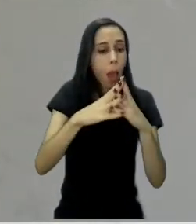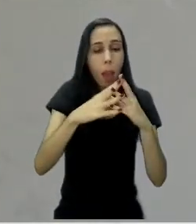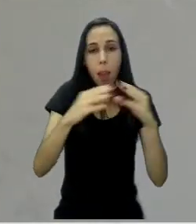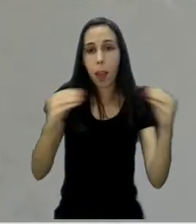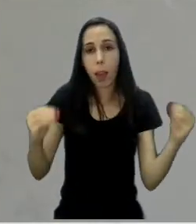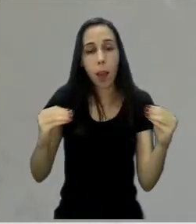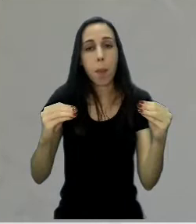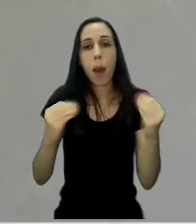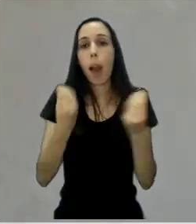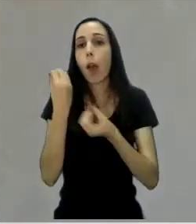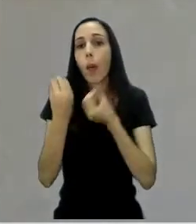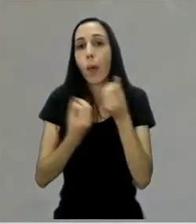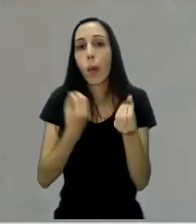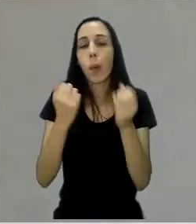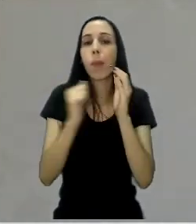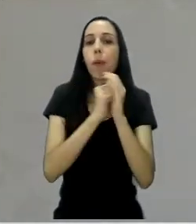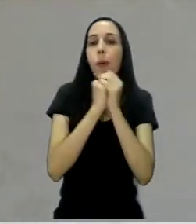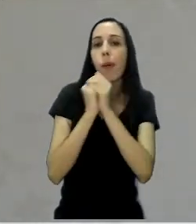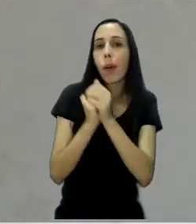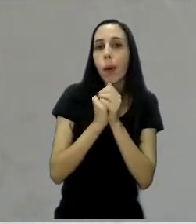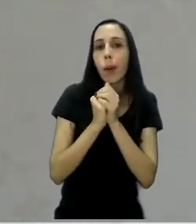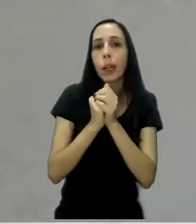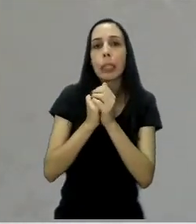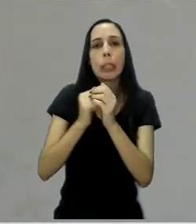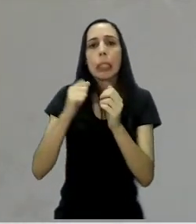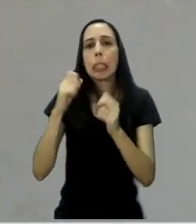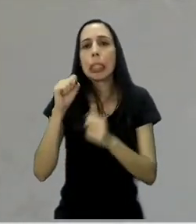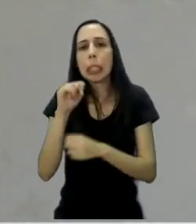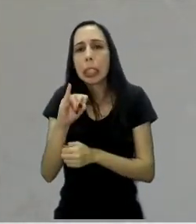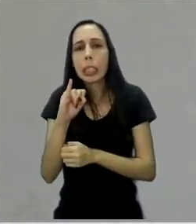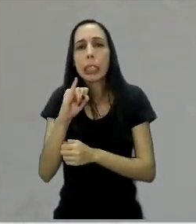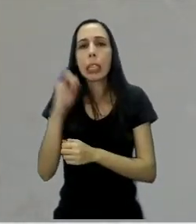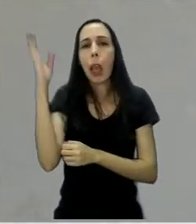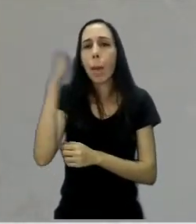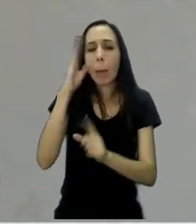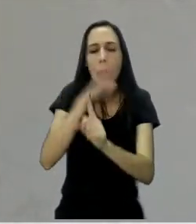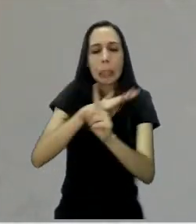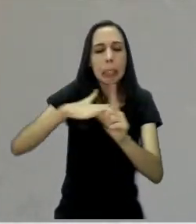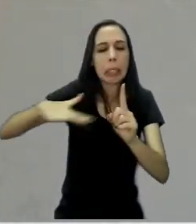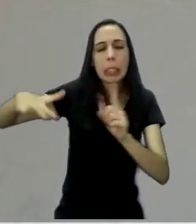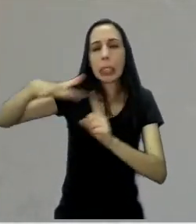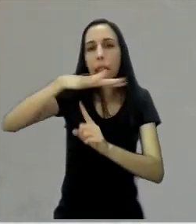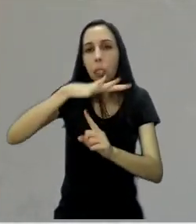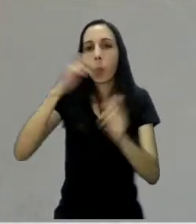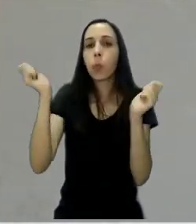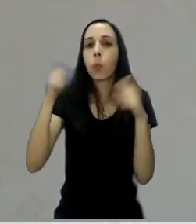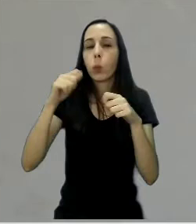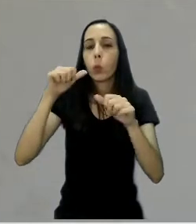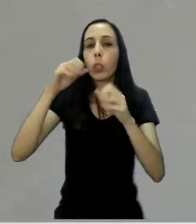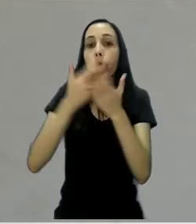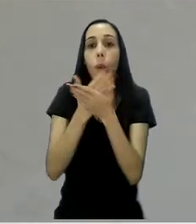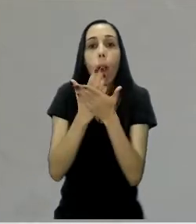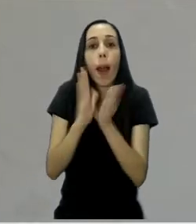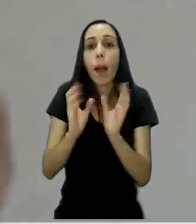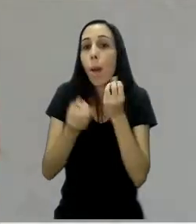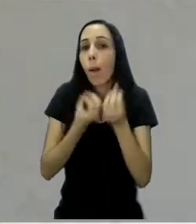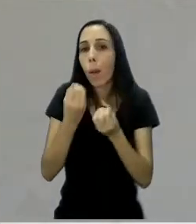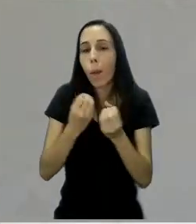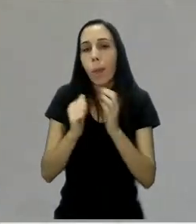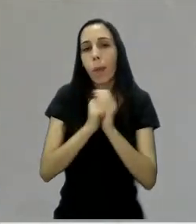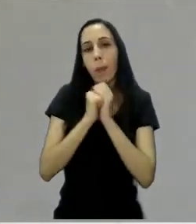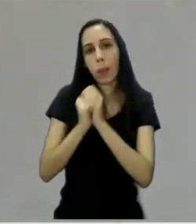o mal que ronda o mundo, o mal que ronda as nossas casas. Nós somos